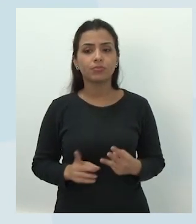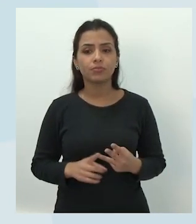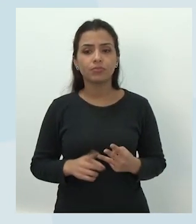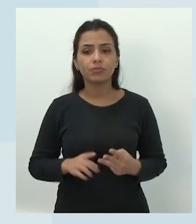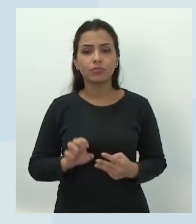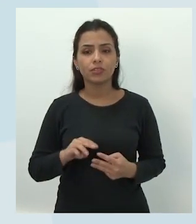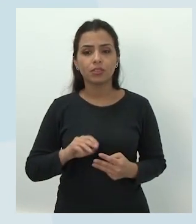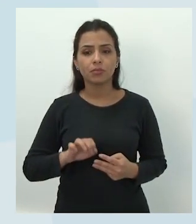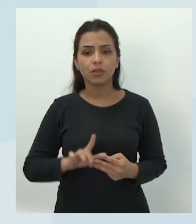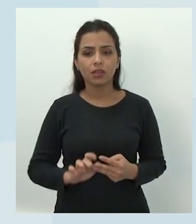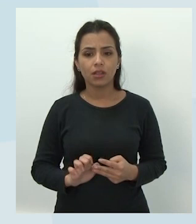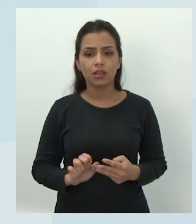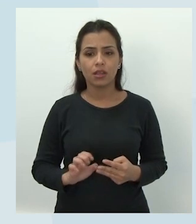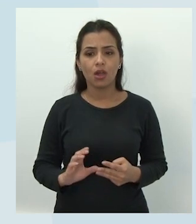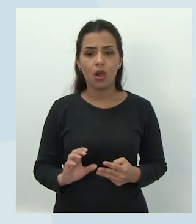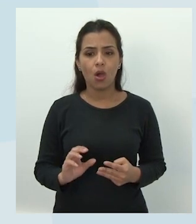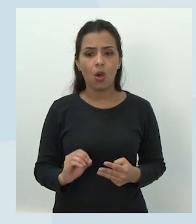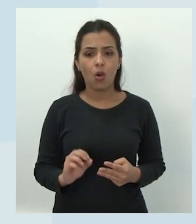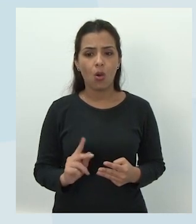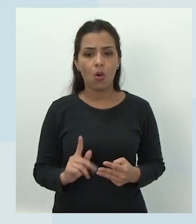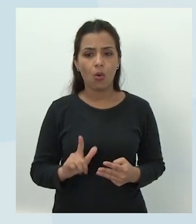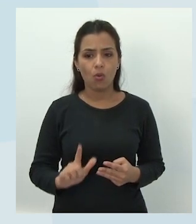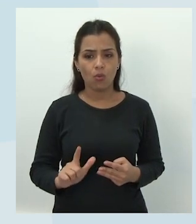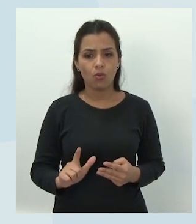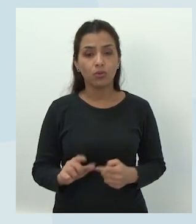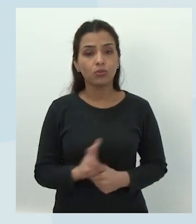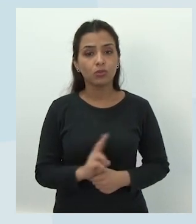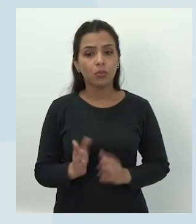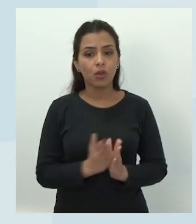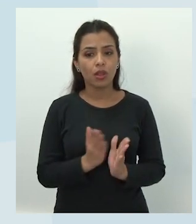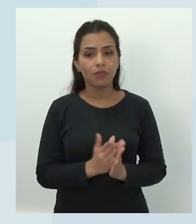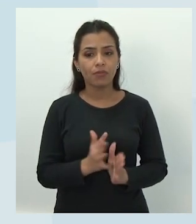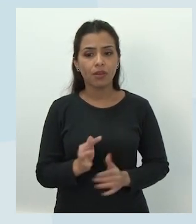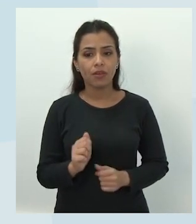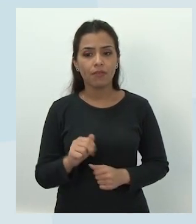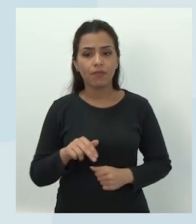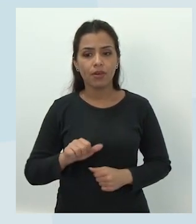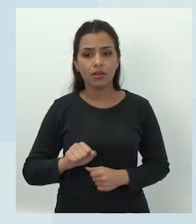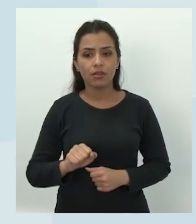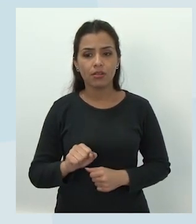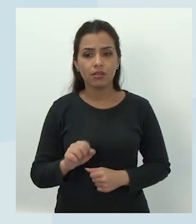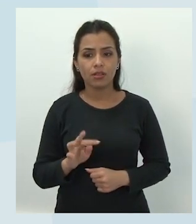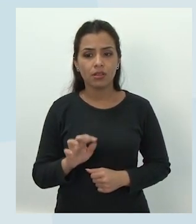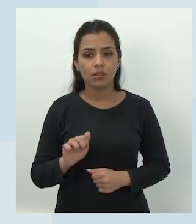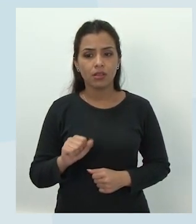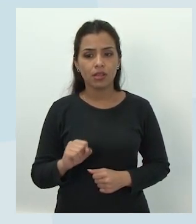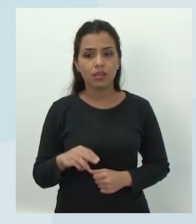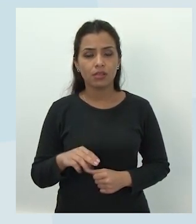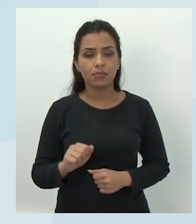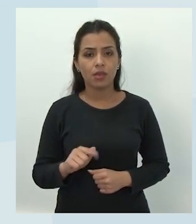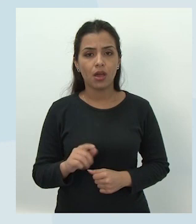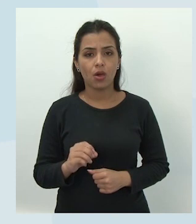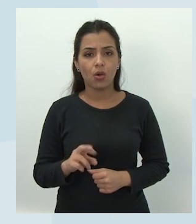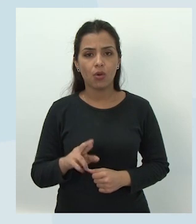Emily Cole também tem um outro vídeo chamado Fantasmagorie. Tá? Entrem lá que vocês vão também gostar bastante desse